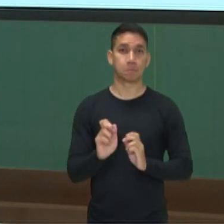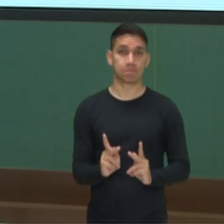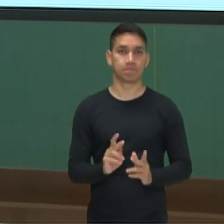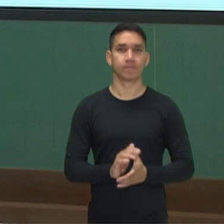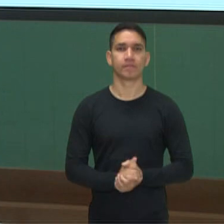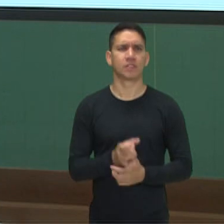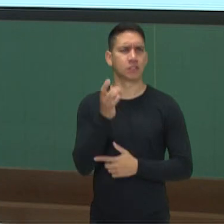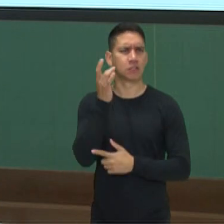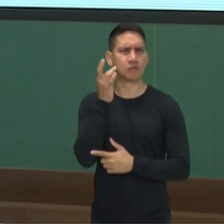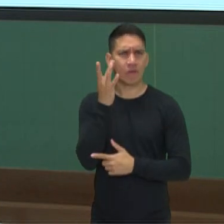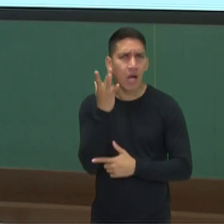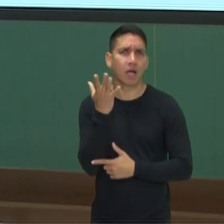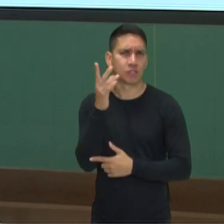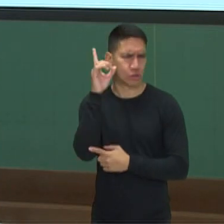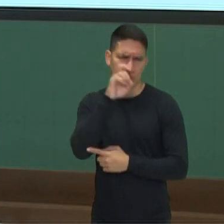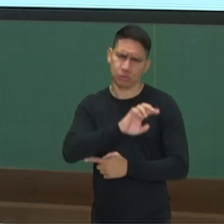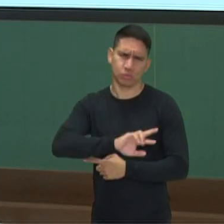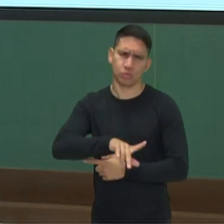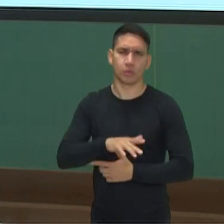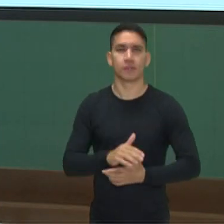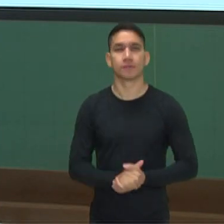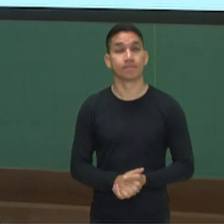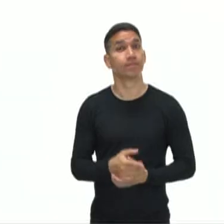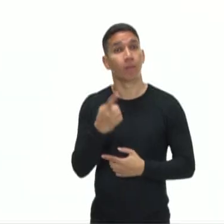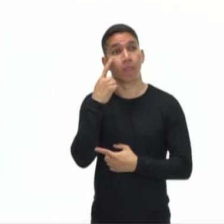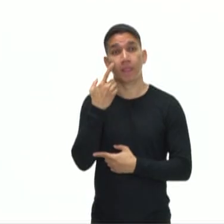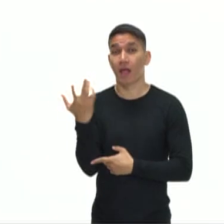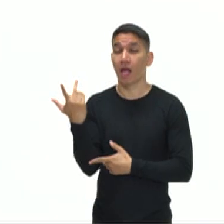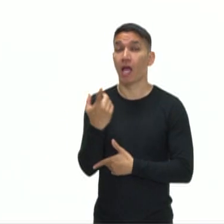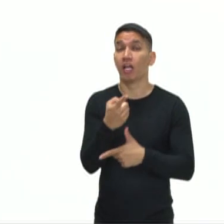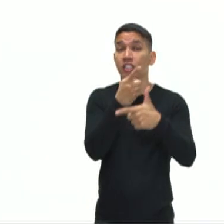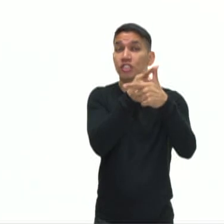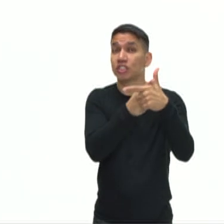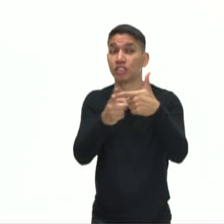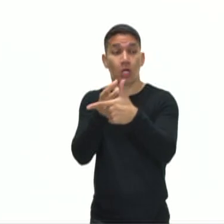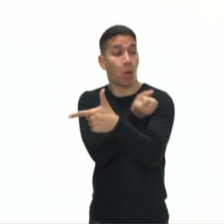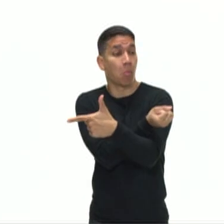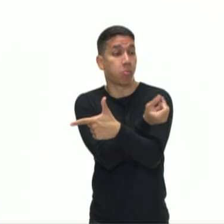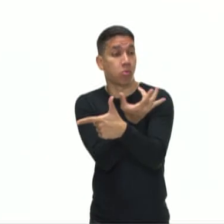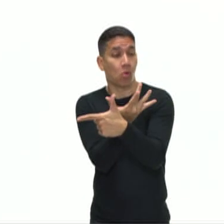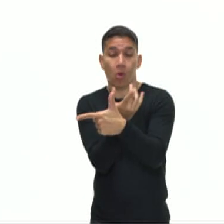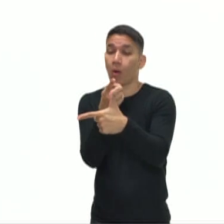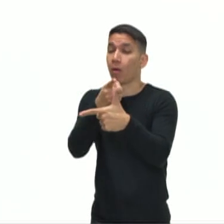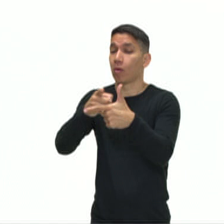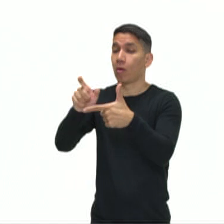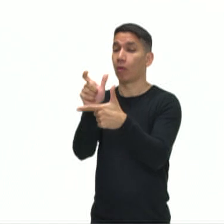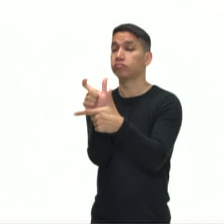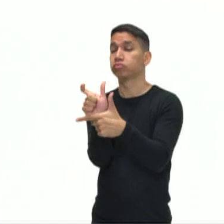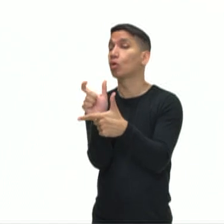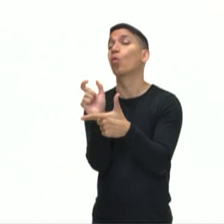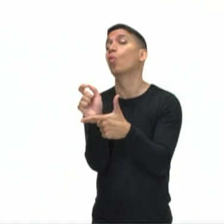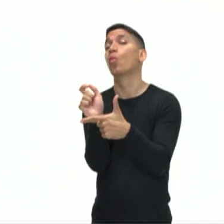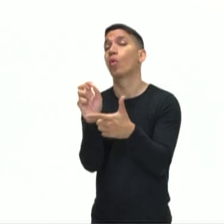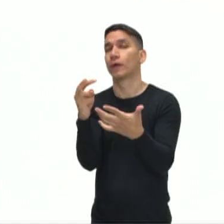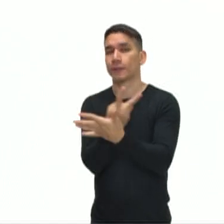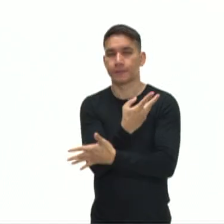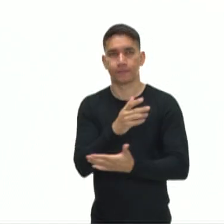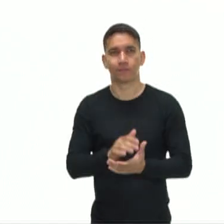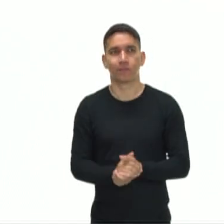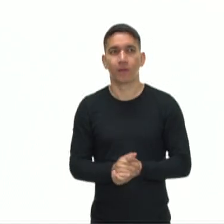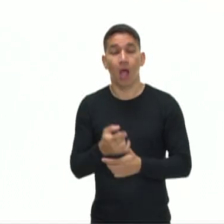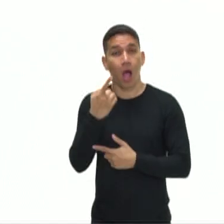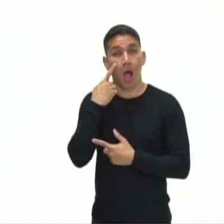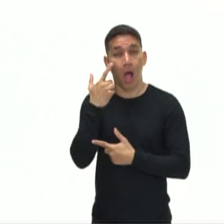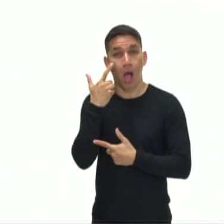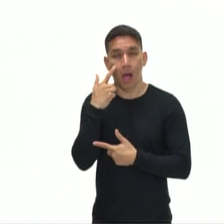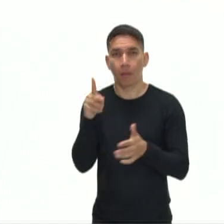Não é difícil. A divisão de um polinômio por um monômio, então, será. Considere